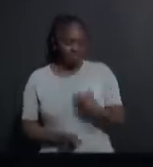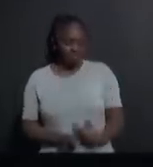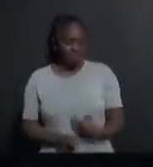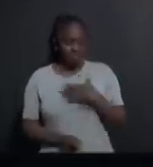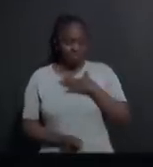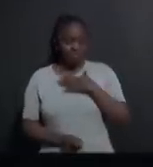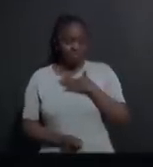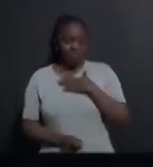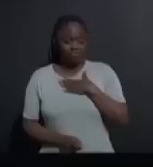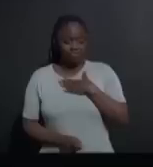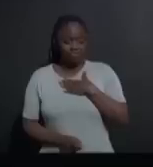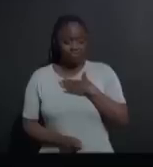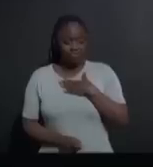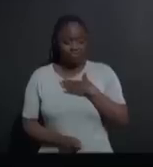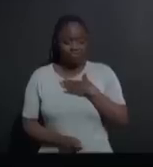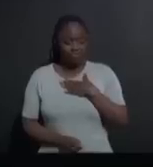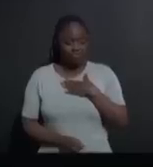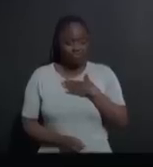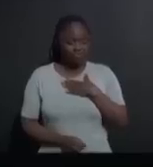Entendeu? Nova New Yorker.